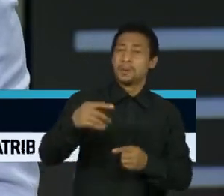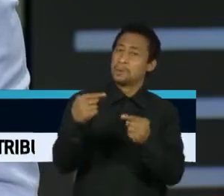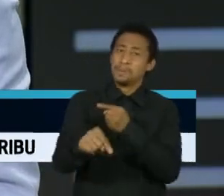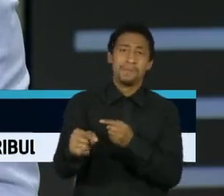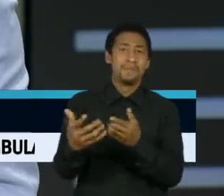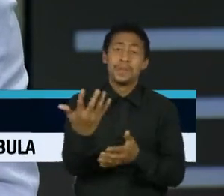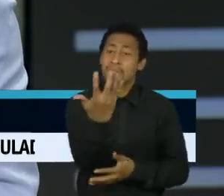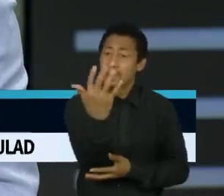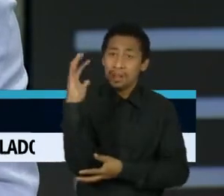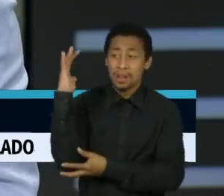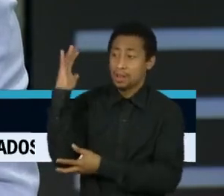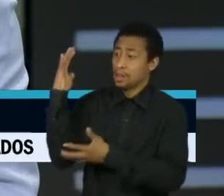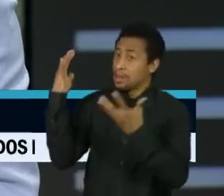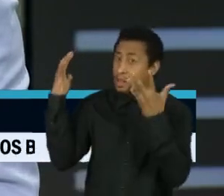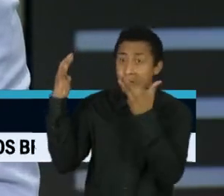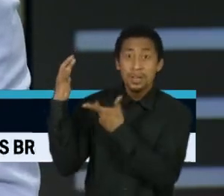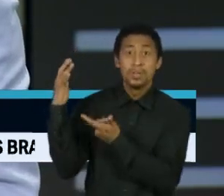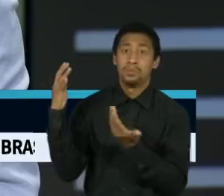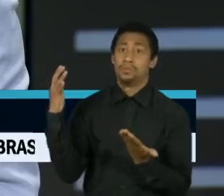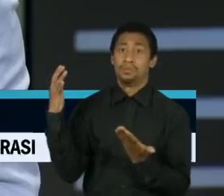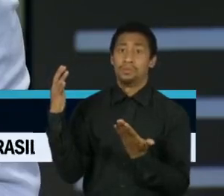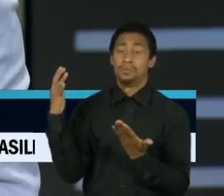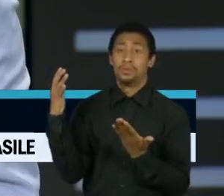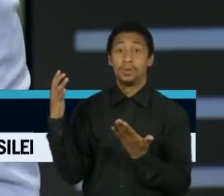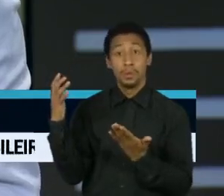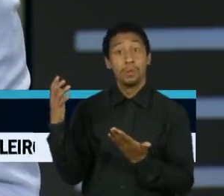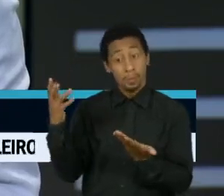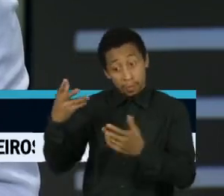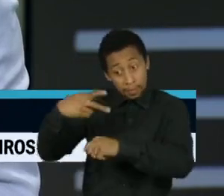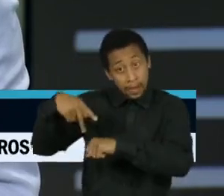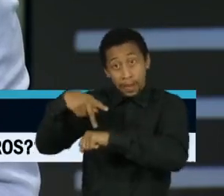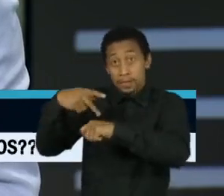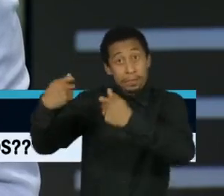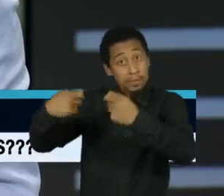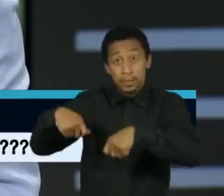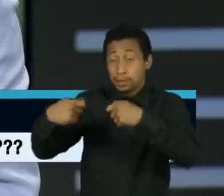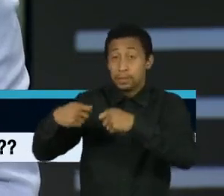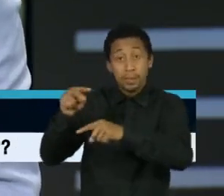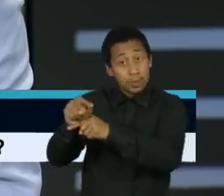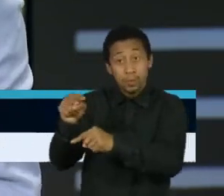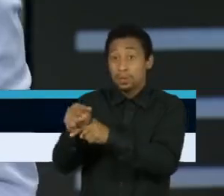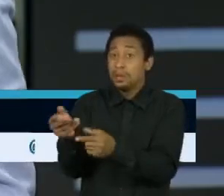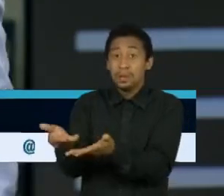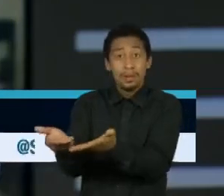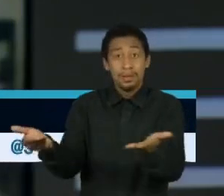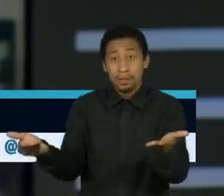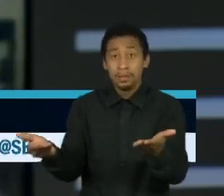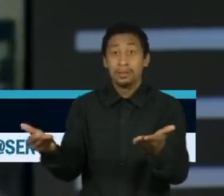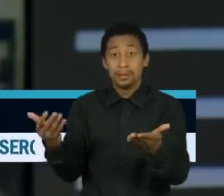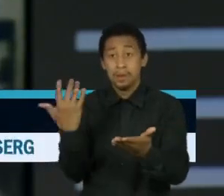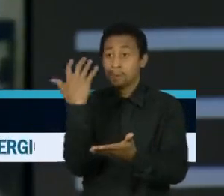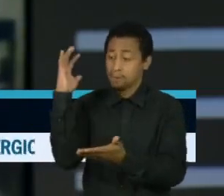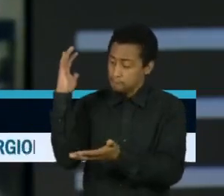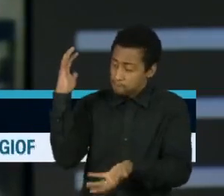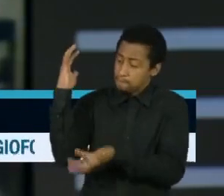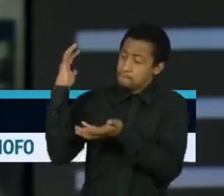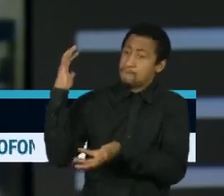país que leva a sério isso, o seu meio ambiente, a Amazônia, que é hoje o ativo principal do Brasil.